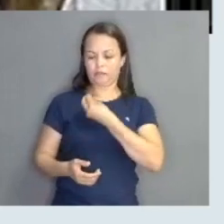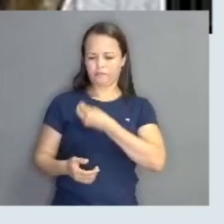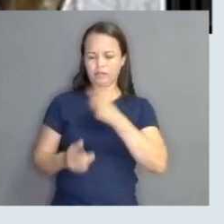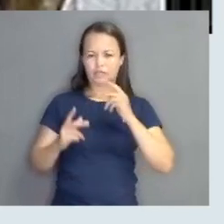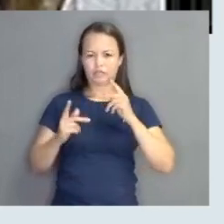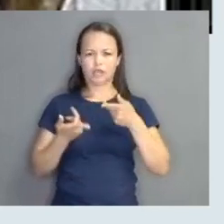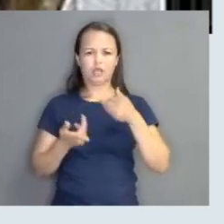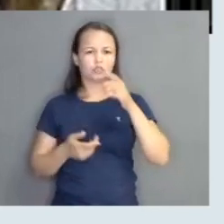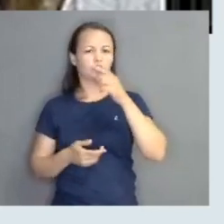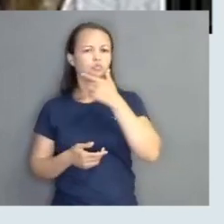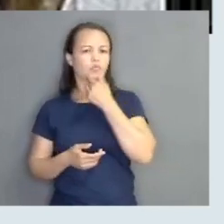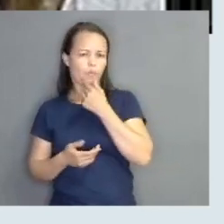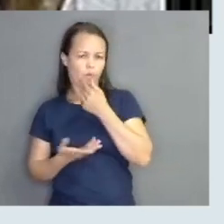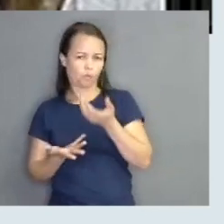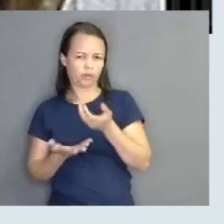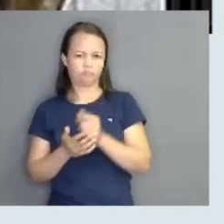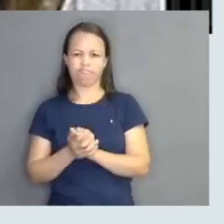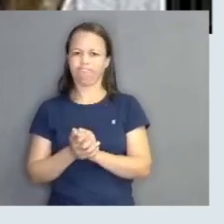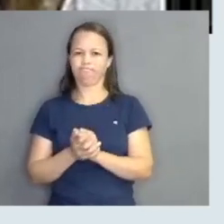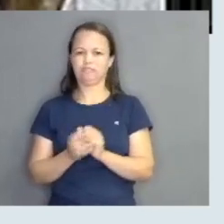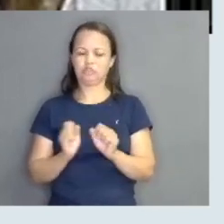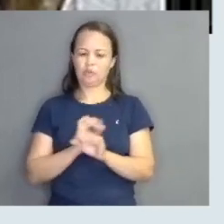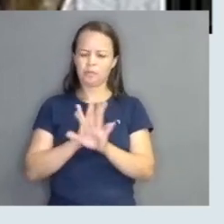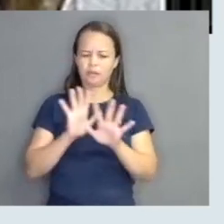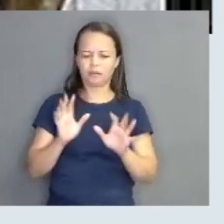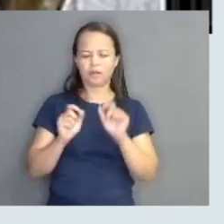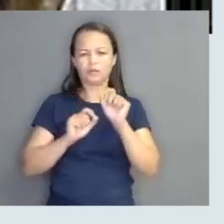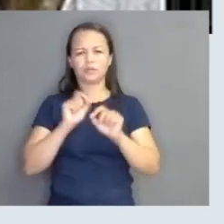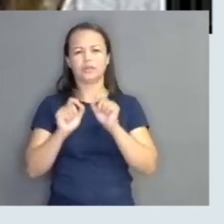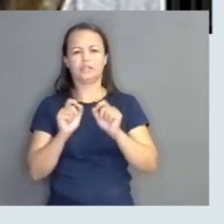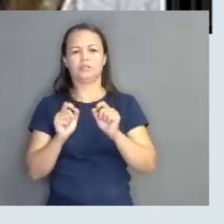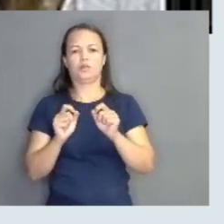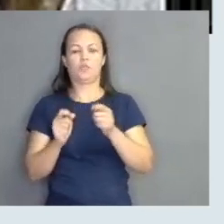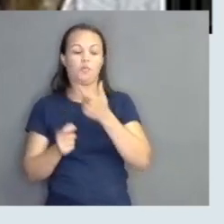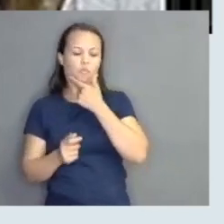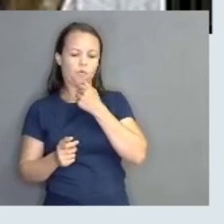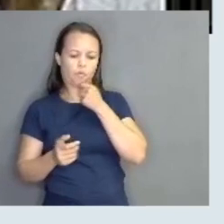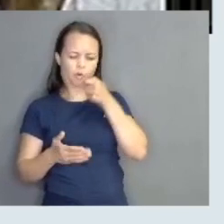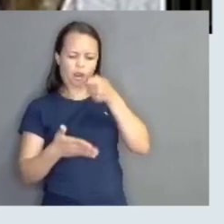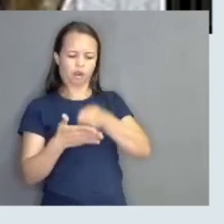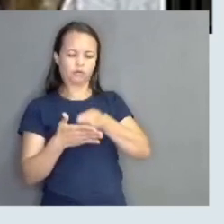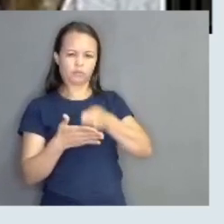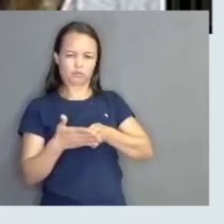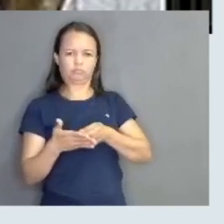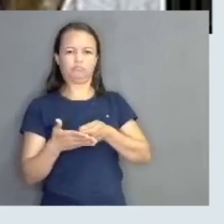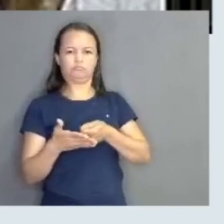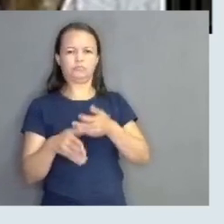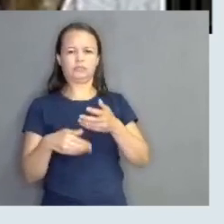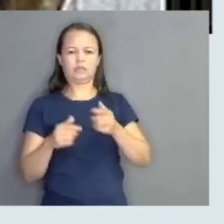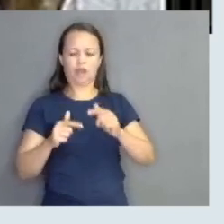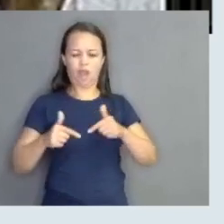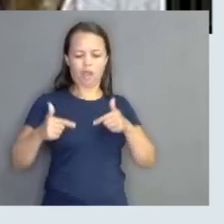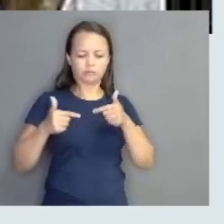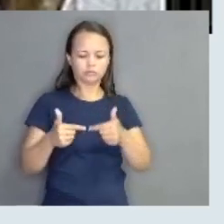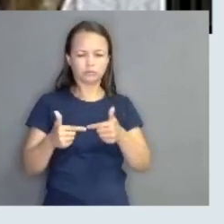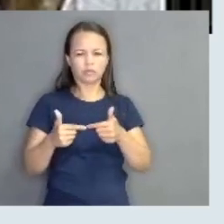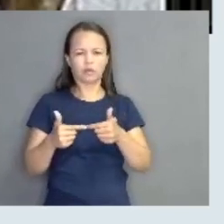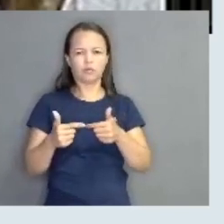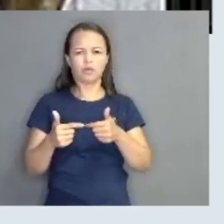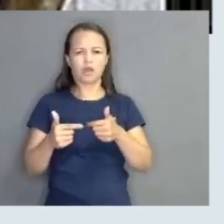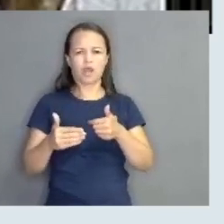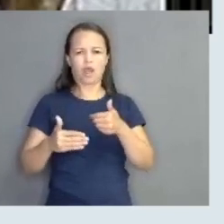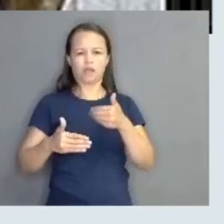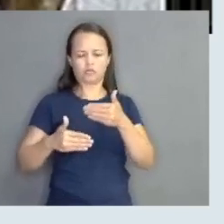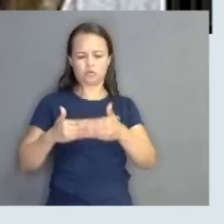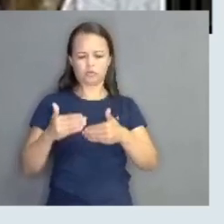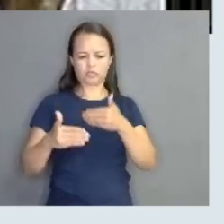aí. O homem coloca determinada atitude, faz determinada ação. As